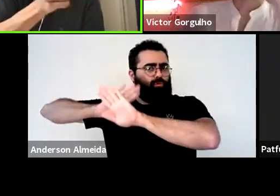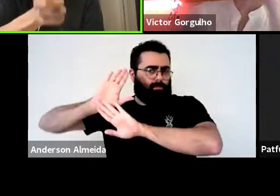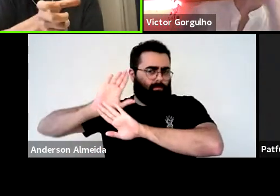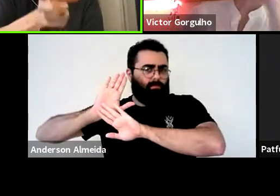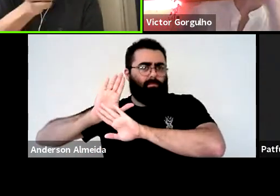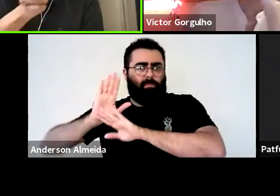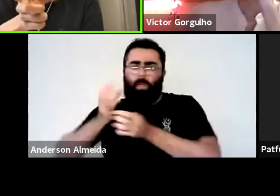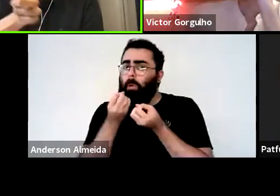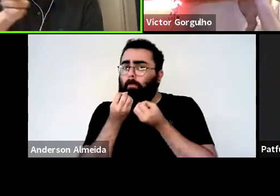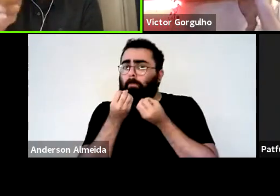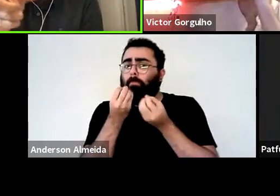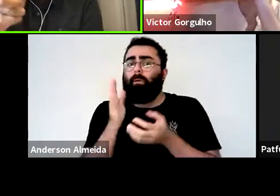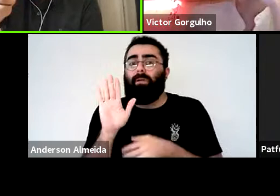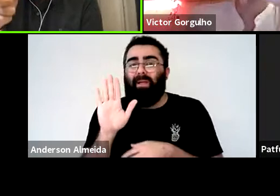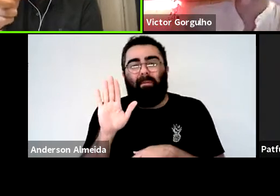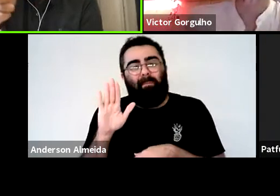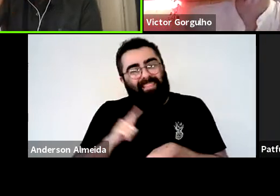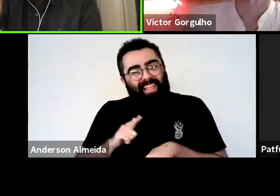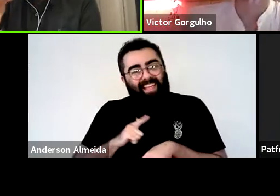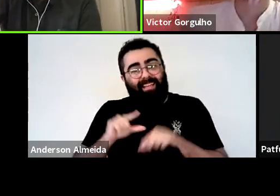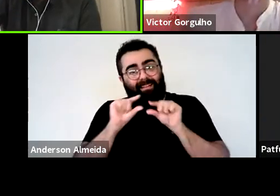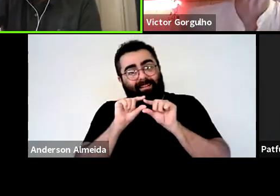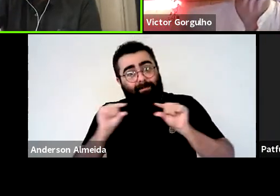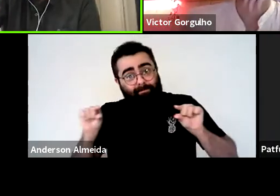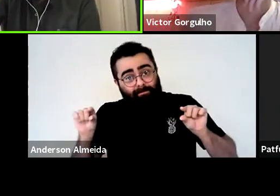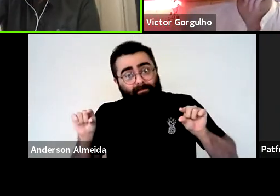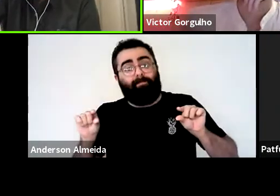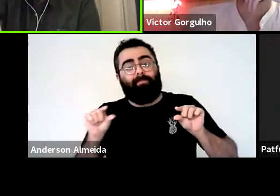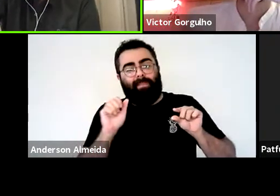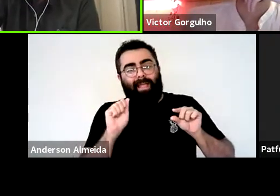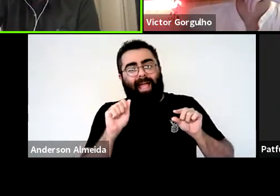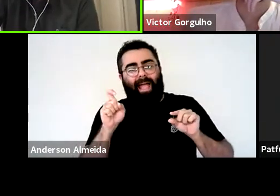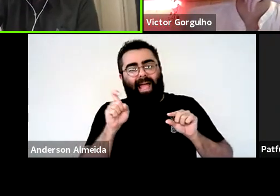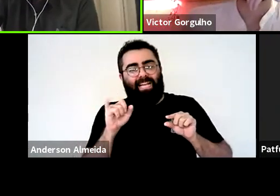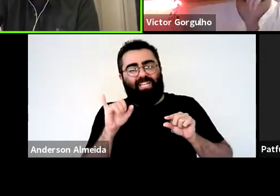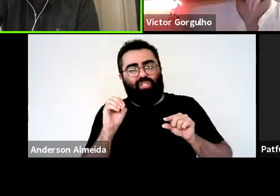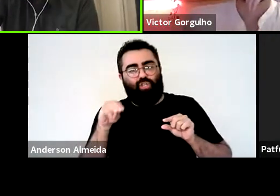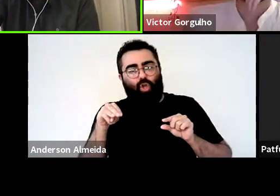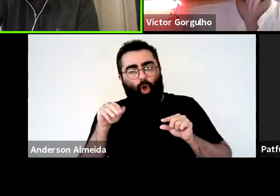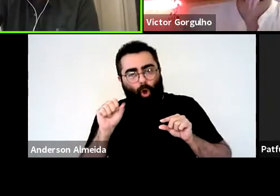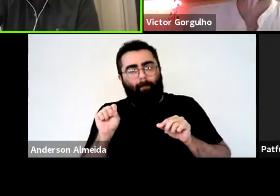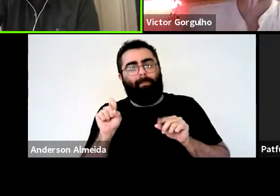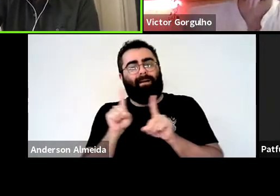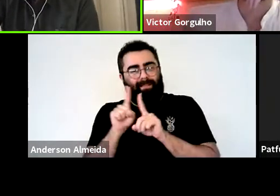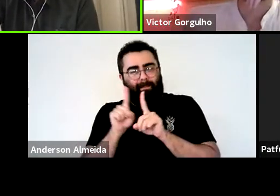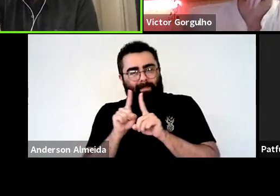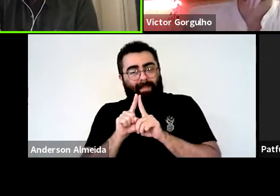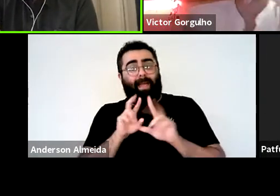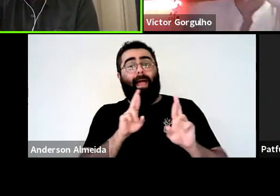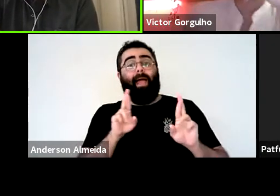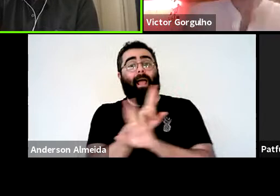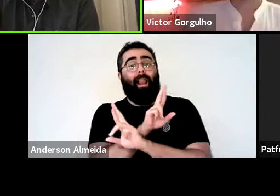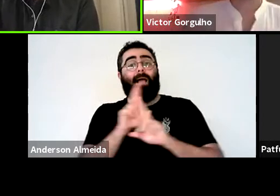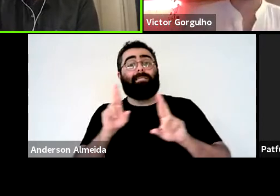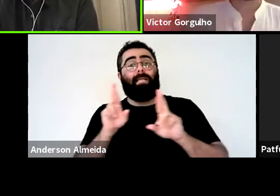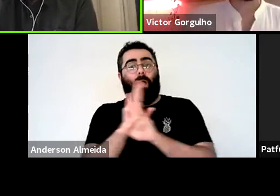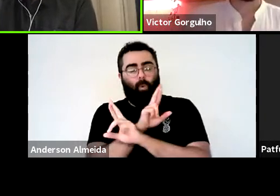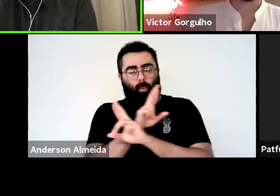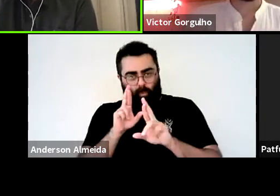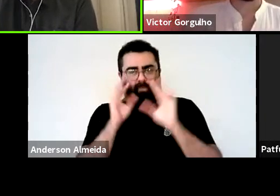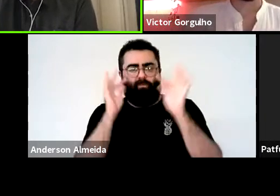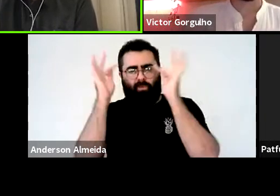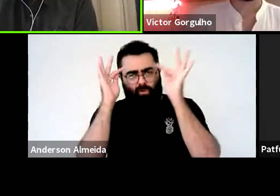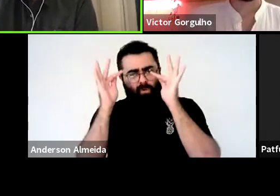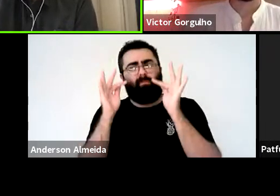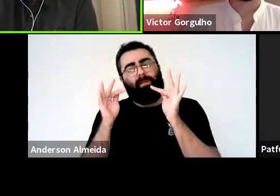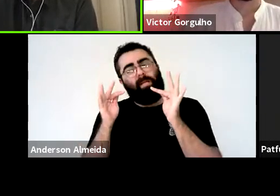são os axiomas ou silogismos que permitem chegar a tal equação que vocês propõem, né? E que permitem